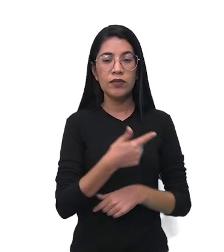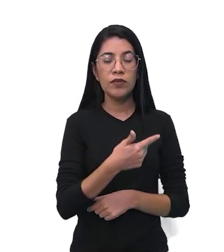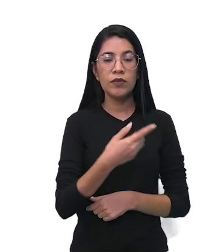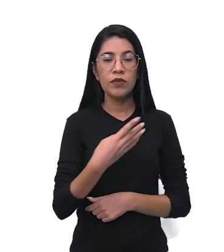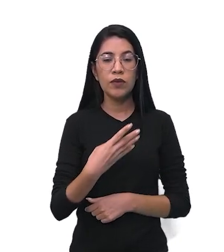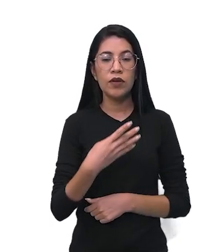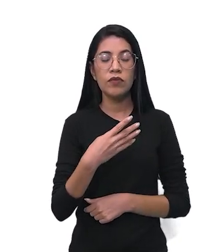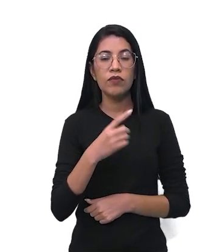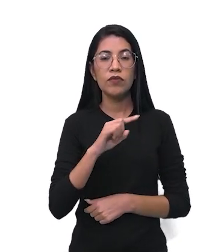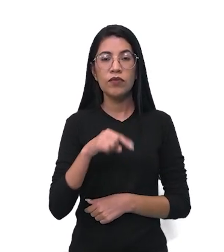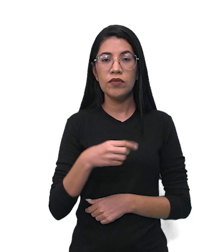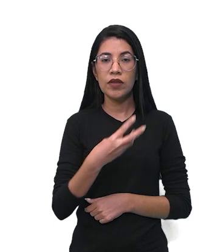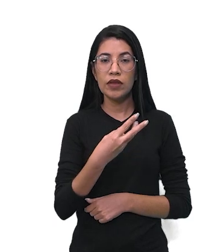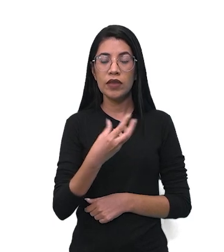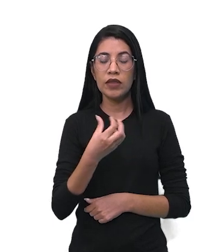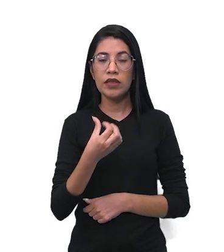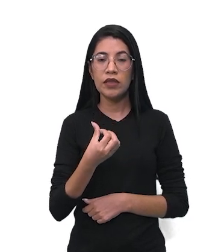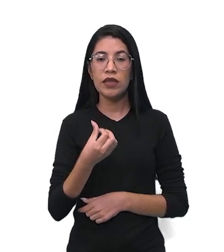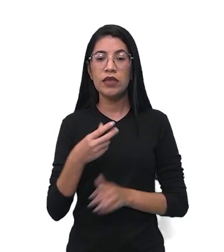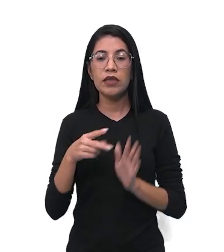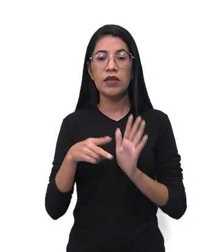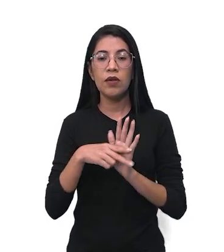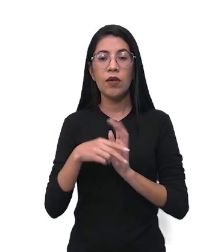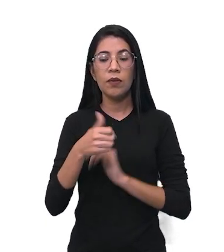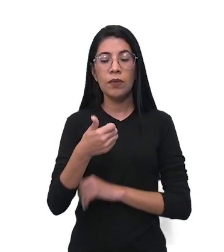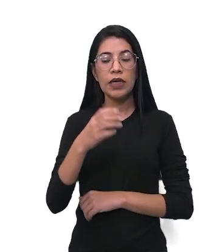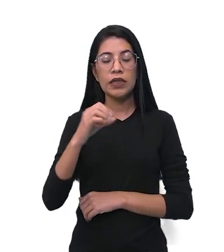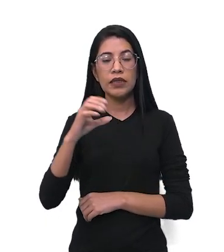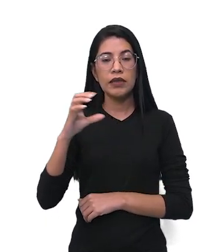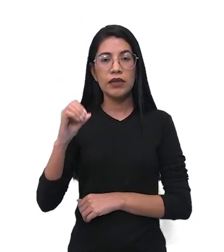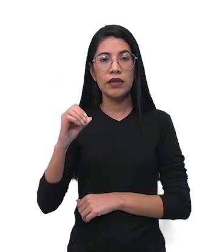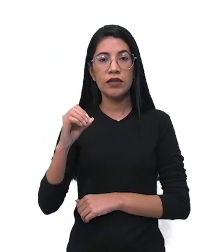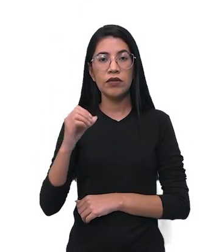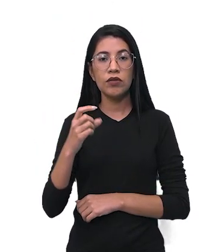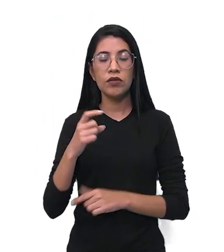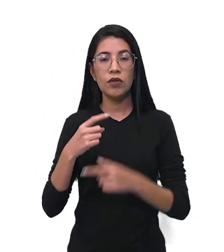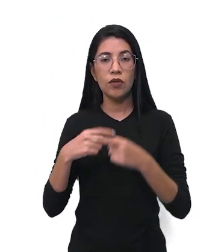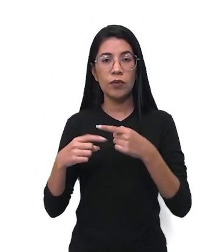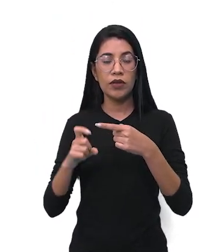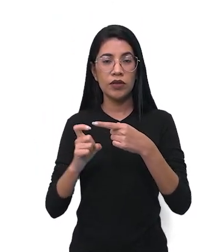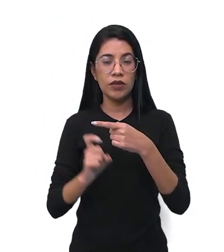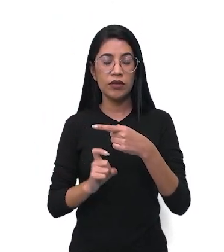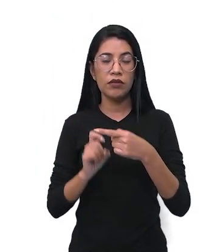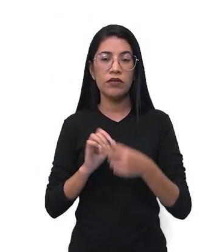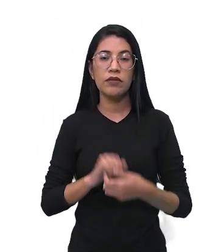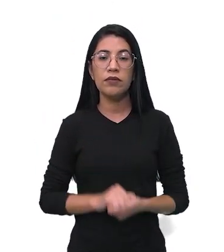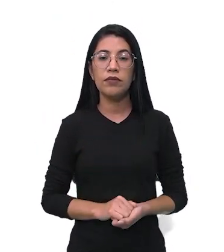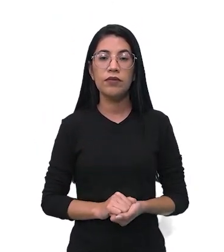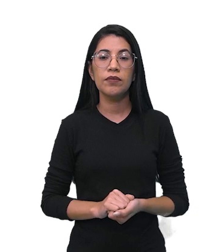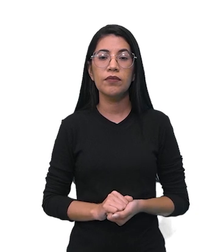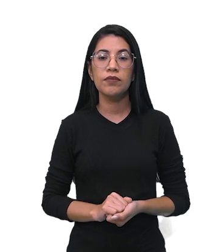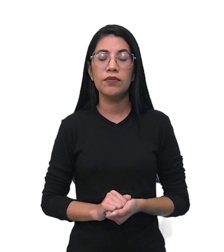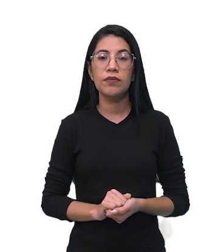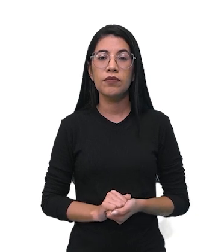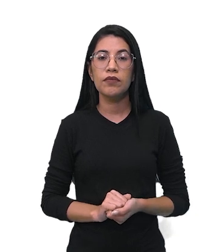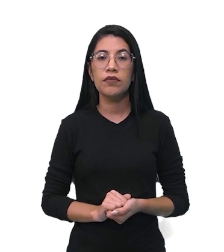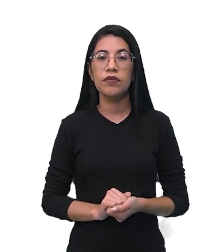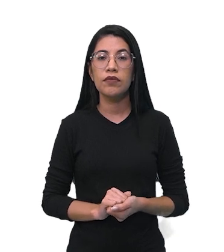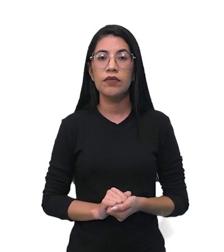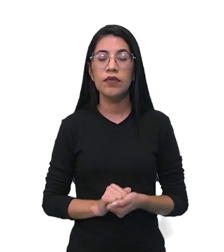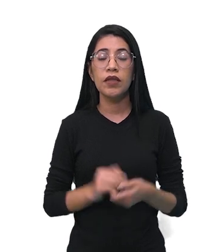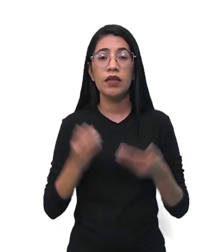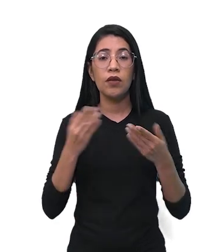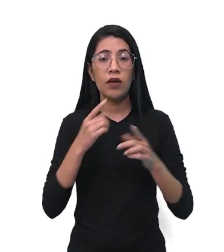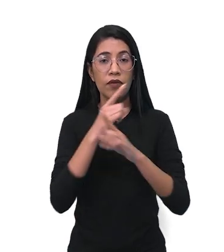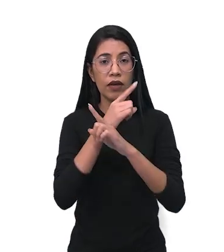a 100 sobre x. Muito bem, muito bem. Então vamos agora fazer a